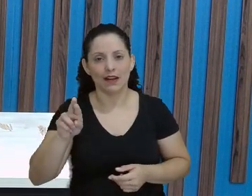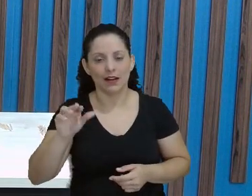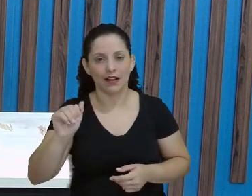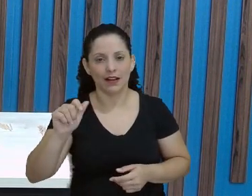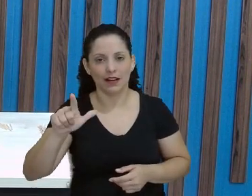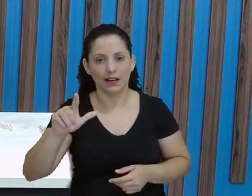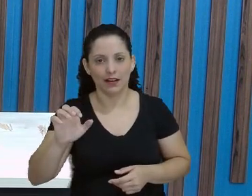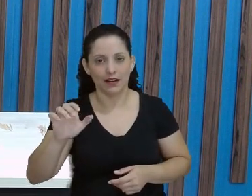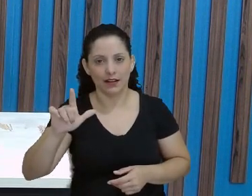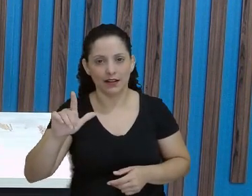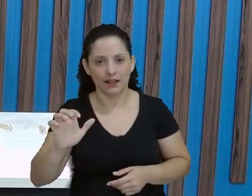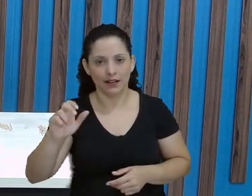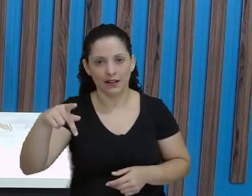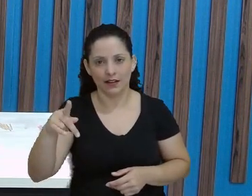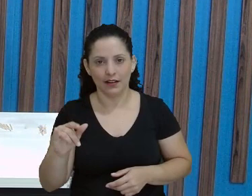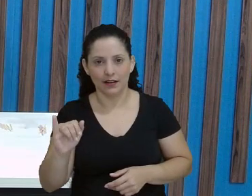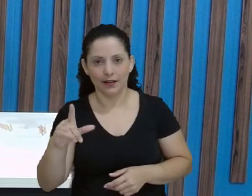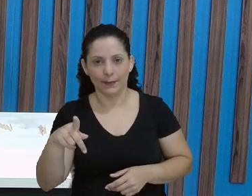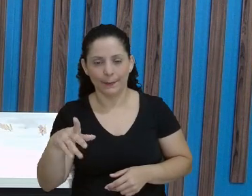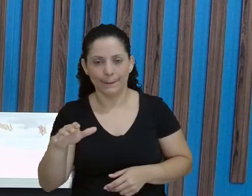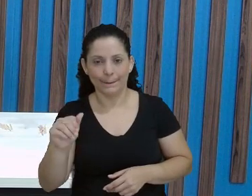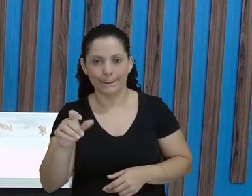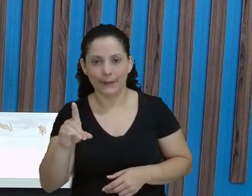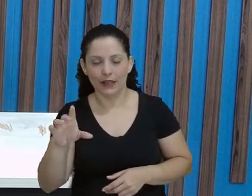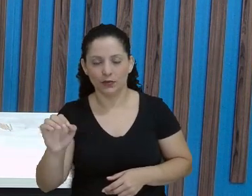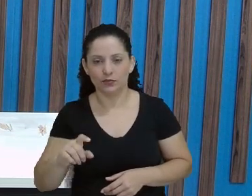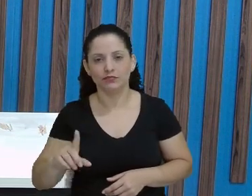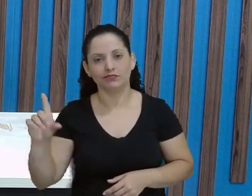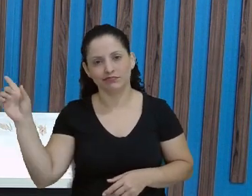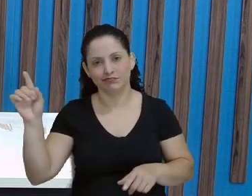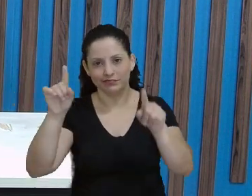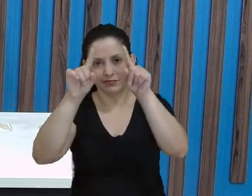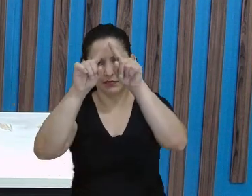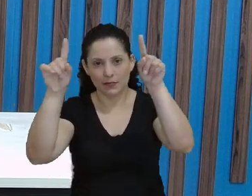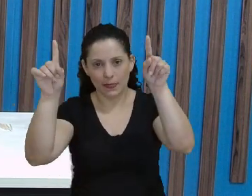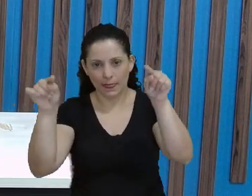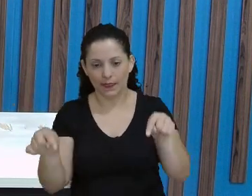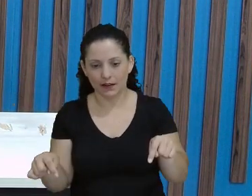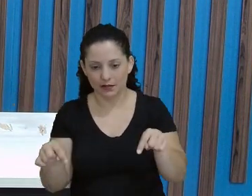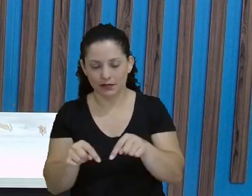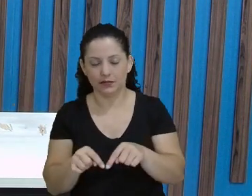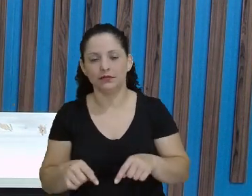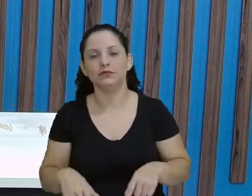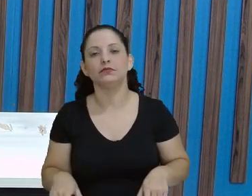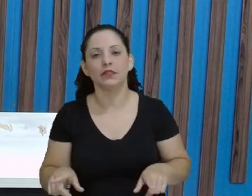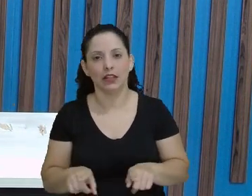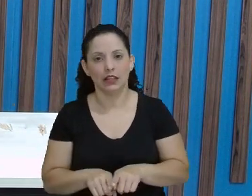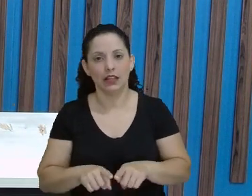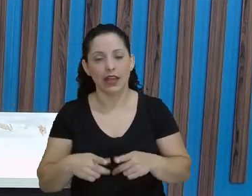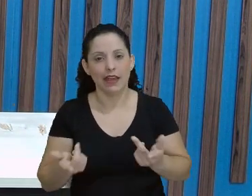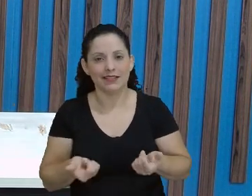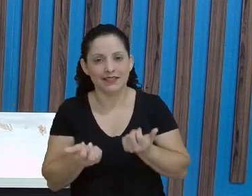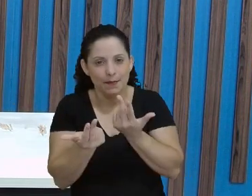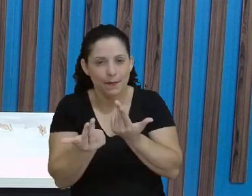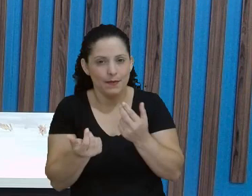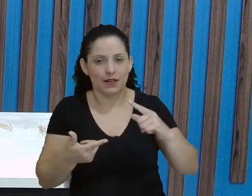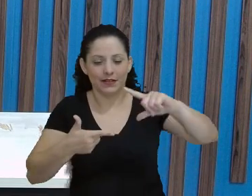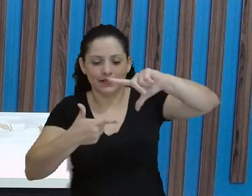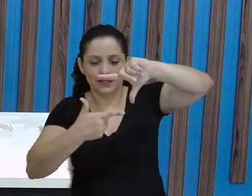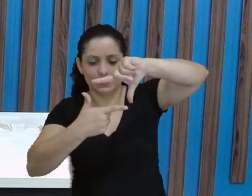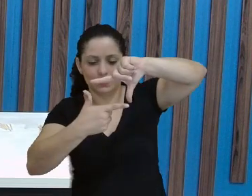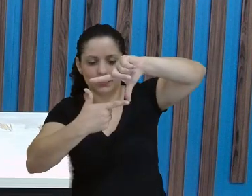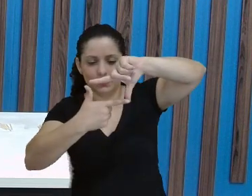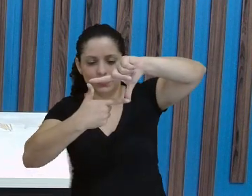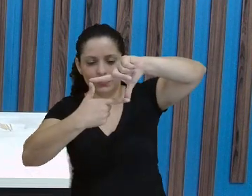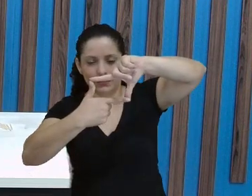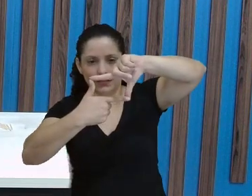né? Mas você pode chamar bloco retangular, que tem as faces retangulares, mas também tem 2